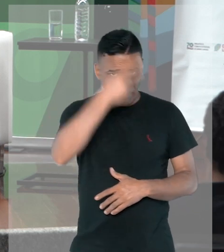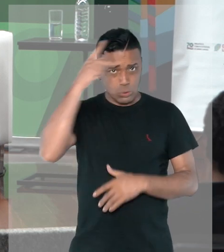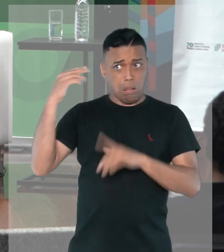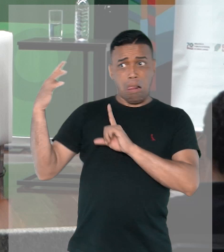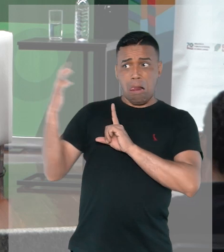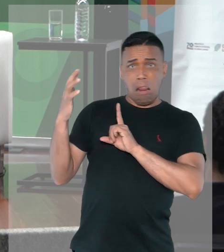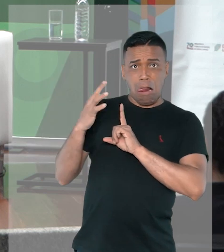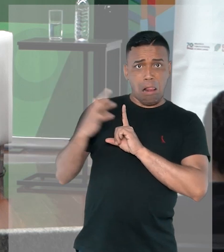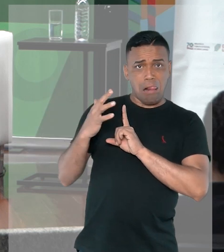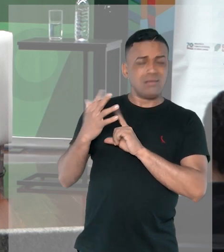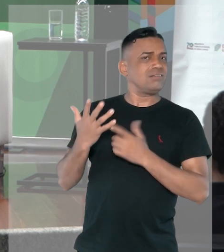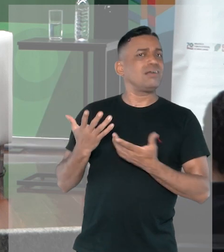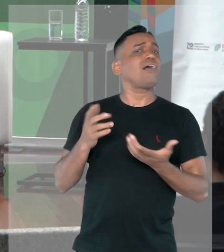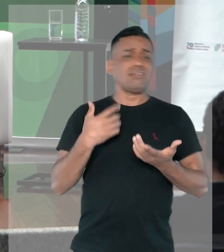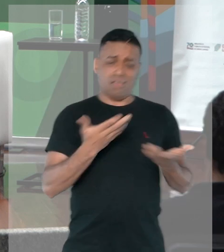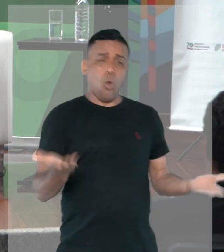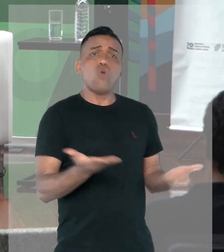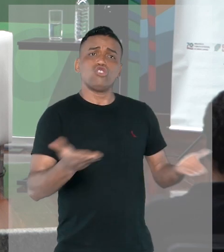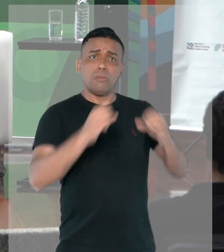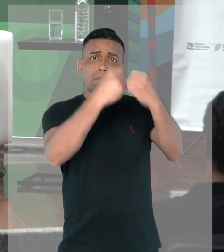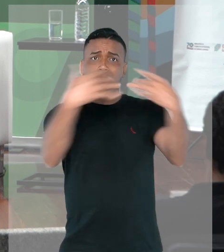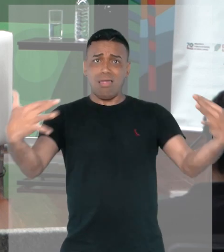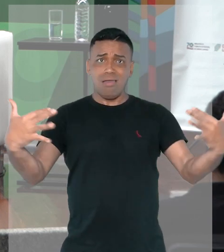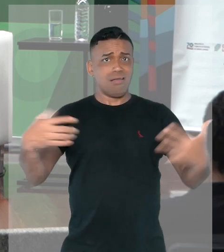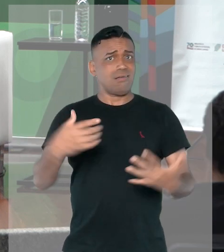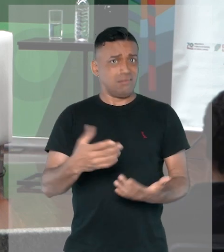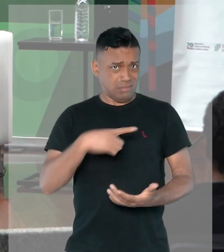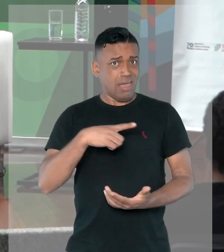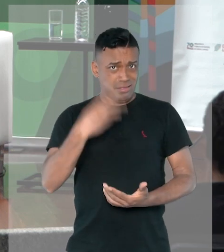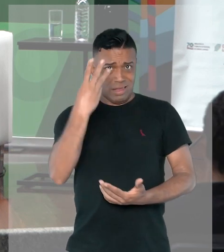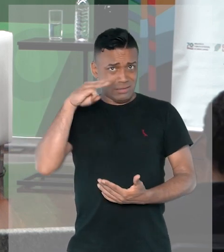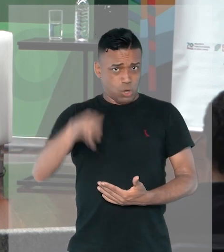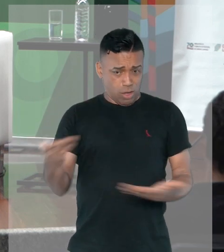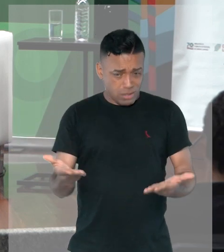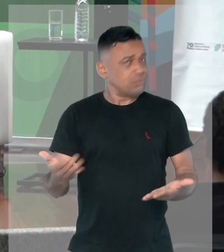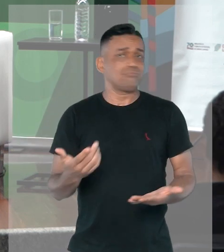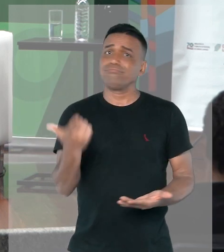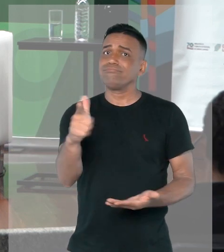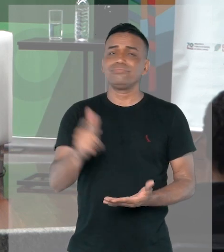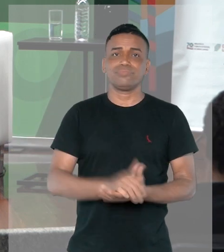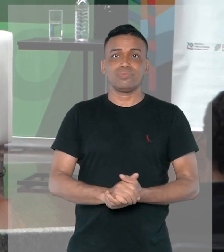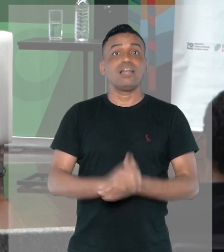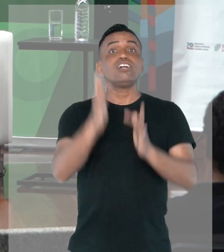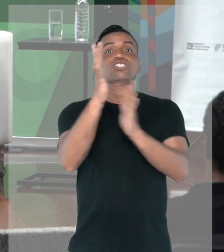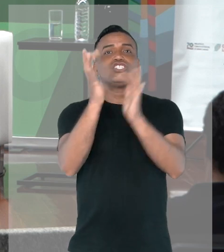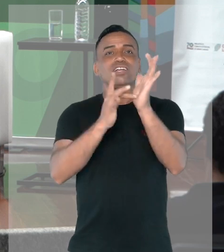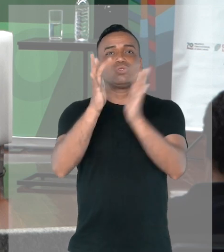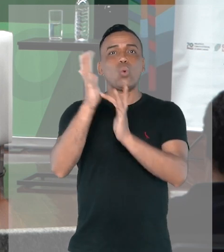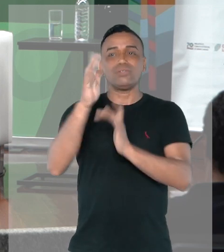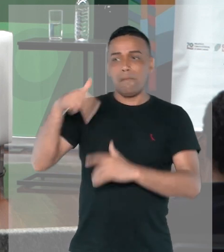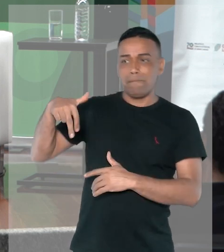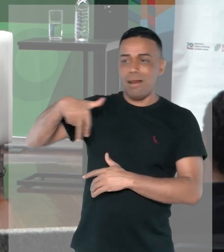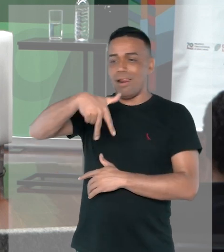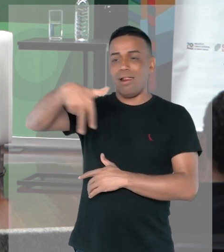acham. Tem 3 milhões. Cadê os 3 milhões? Eu estou aqui, não tem 3 milhões aqui. Cadê os meus 3 milhões? Jesus de Nazaré, quando ele andava, não